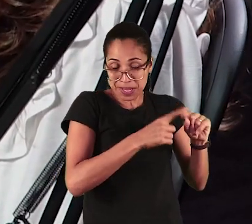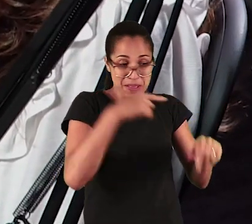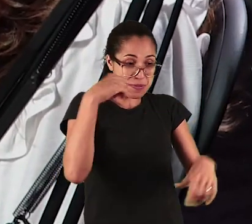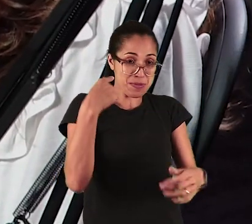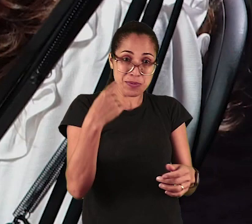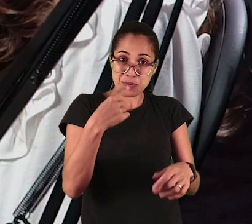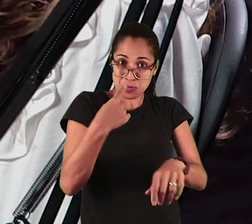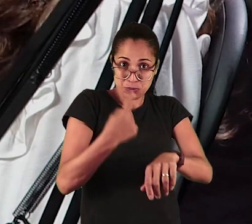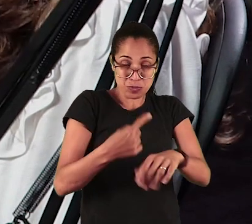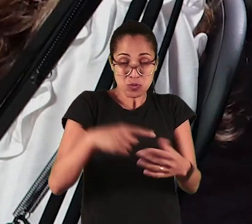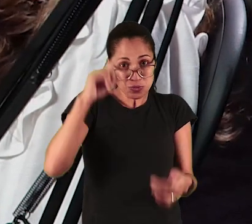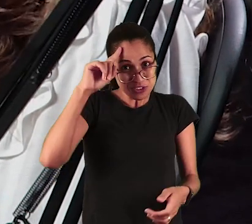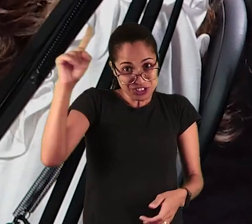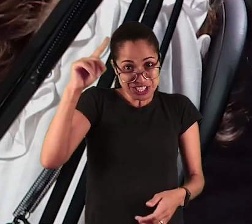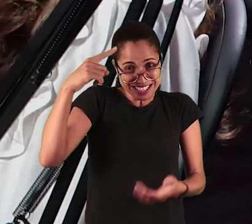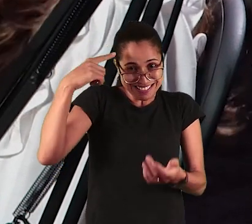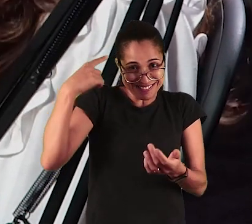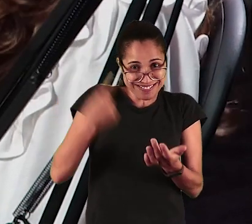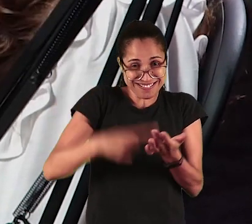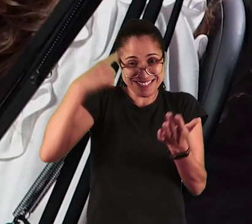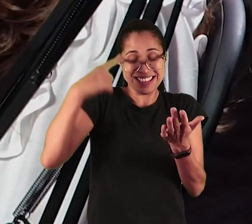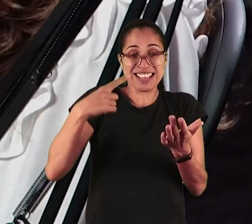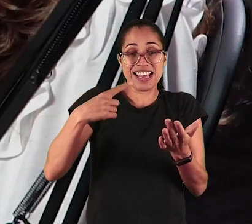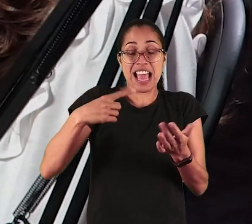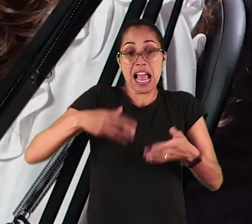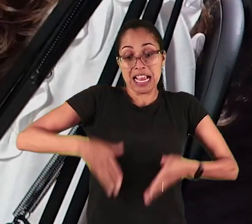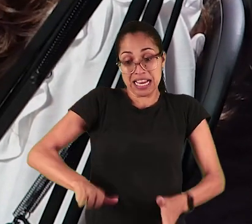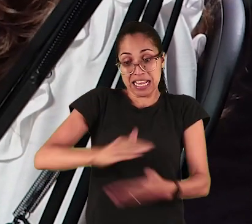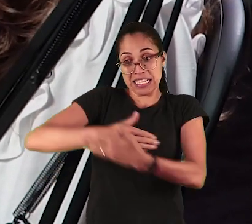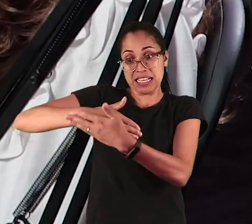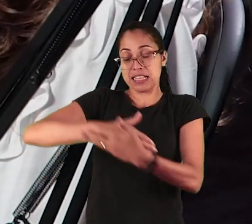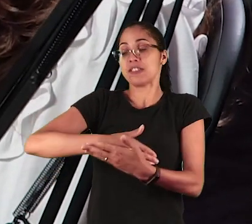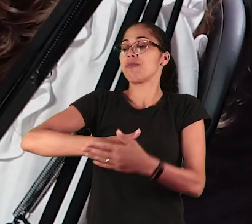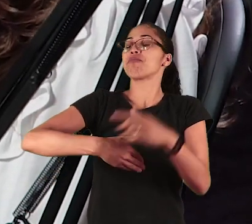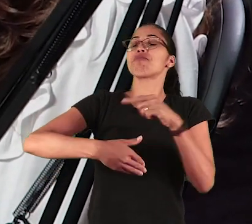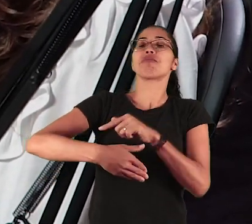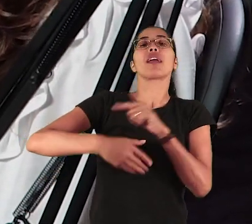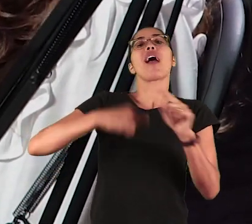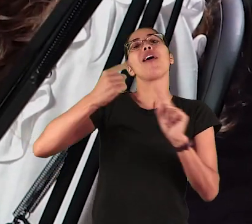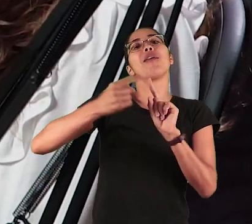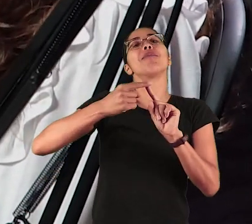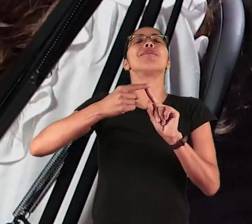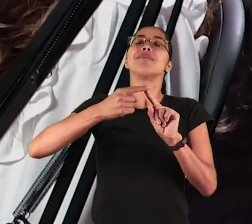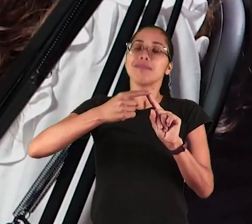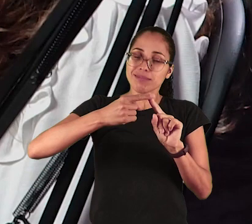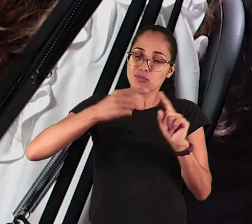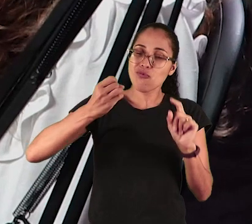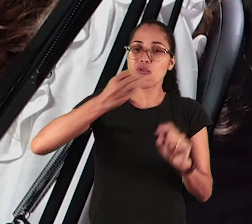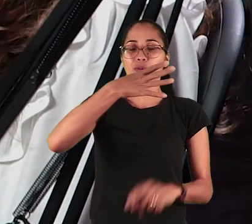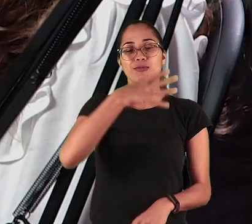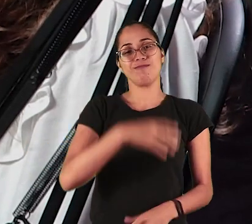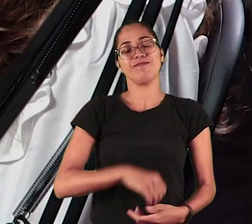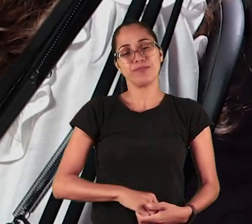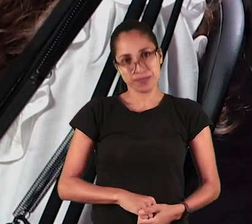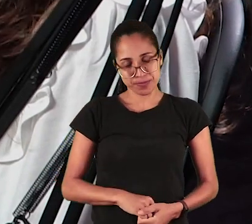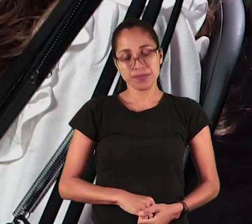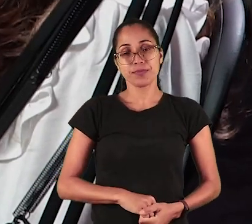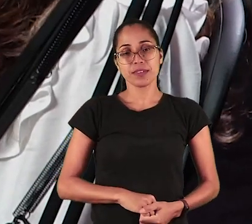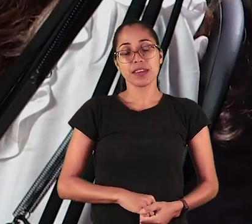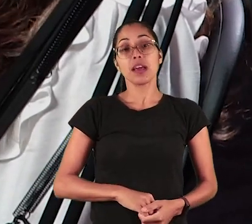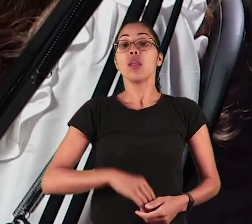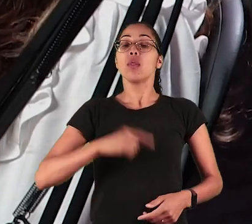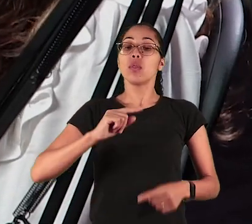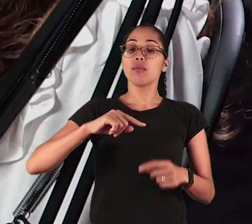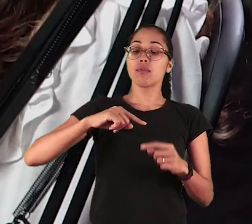a criança nasceu Ele criou um propósito novo né nossa vida onde tudo ali perdeu sentido que ganhou um outro sentido